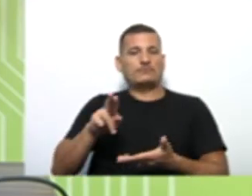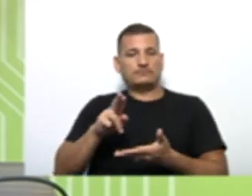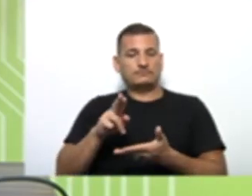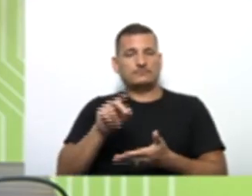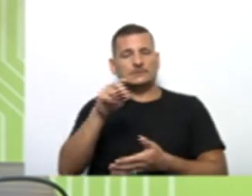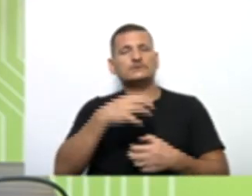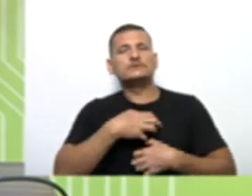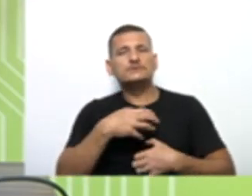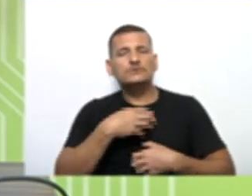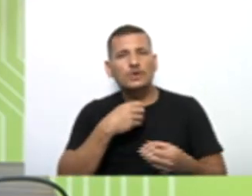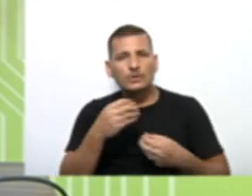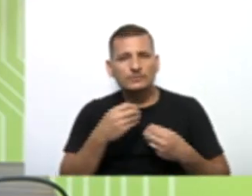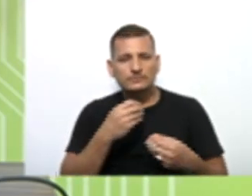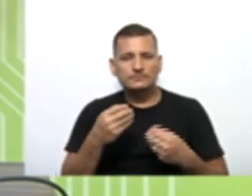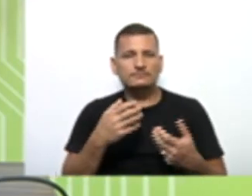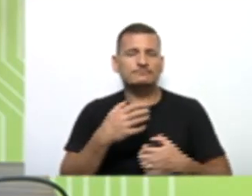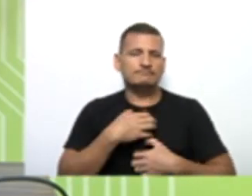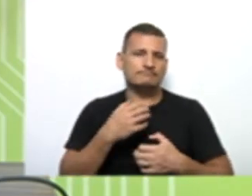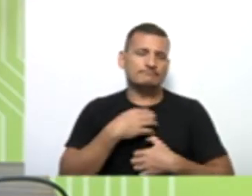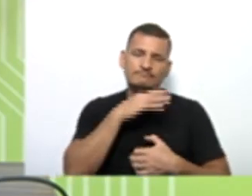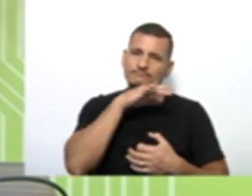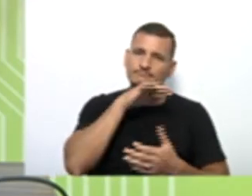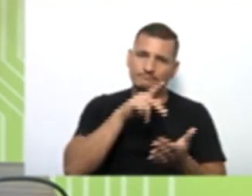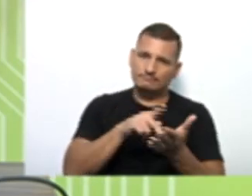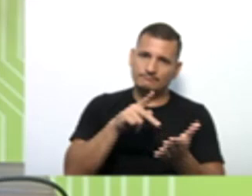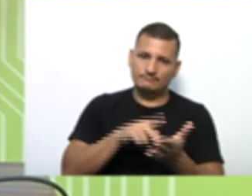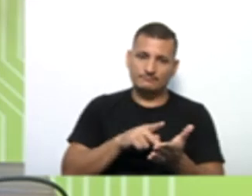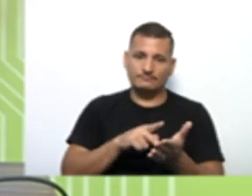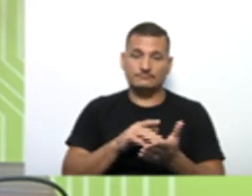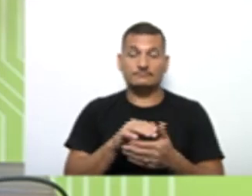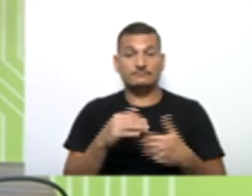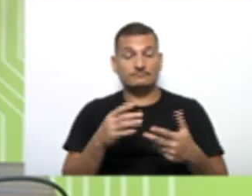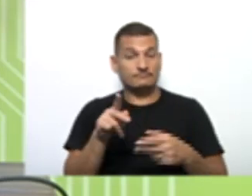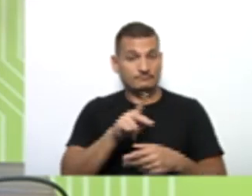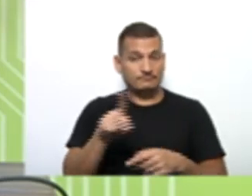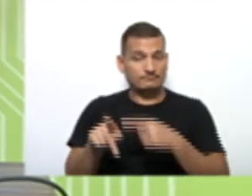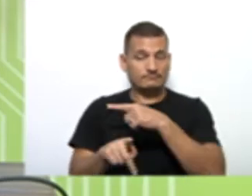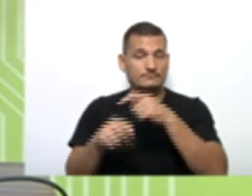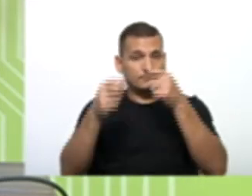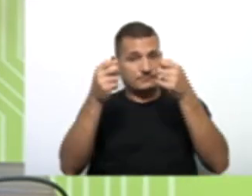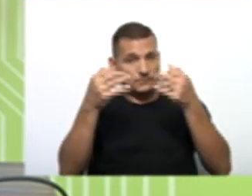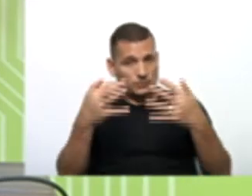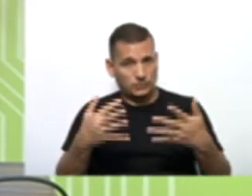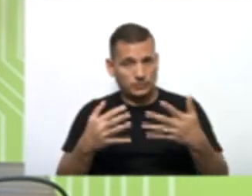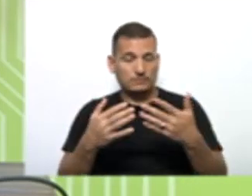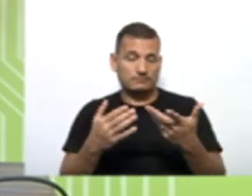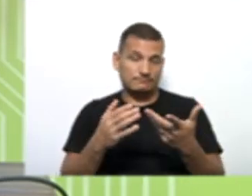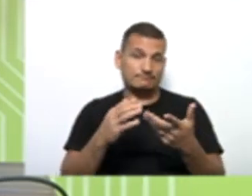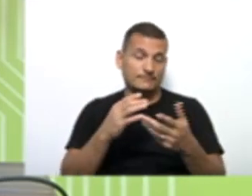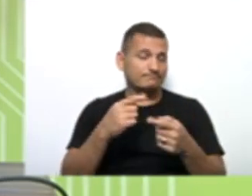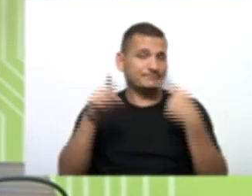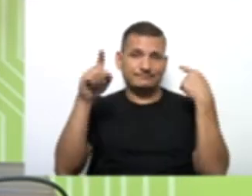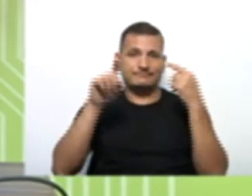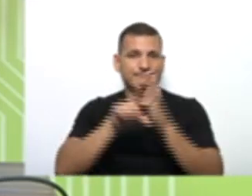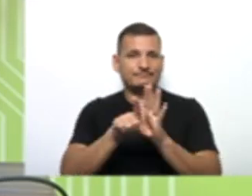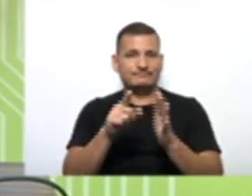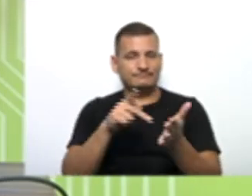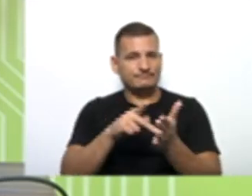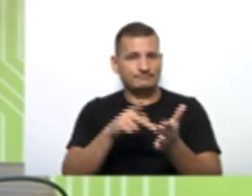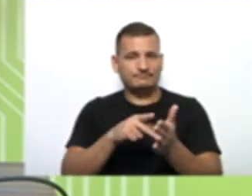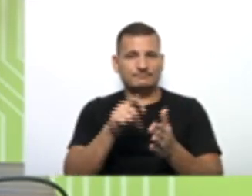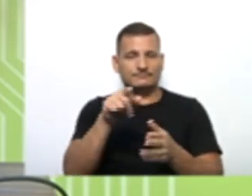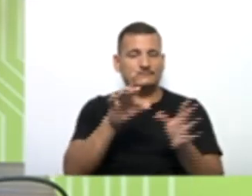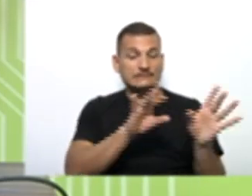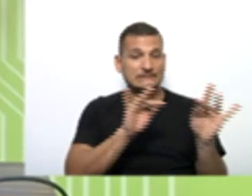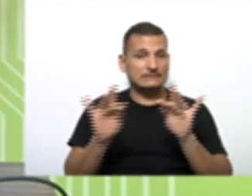se sentir como? Vai se sentir muito mal, pelo menos. E como o professor Cássio disse, é crime, né? Você copiar e colar e você fazer